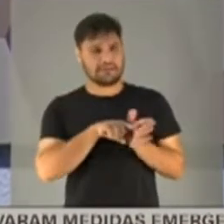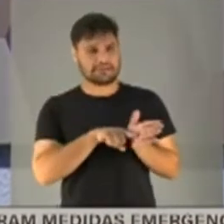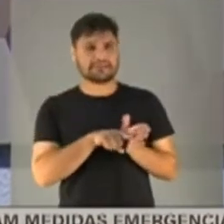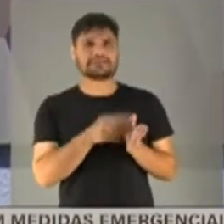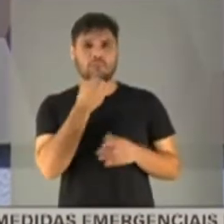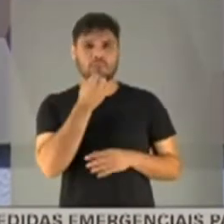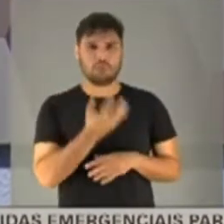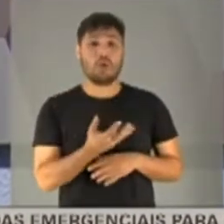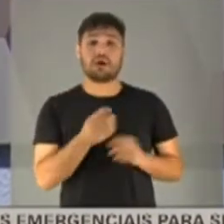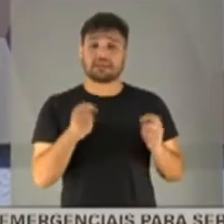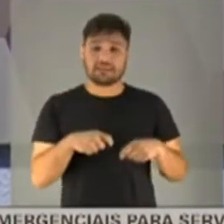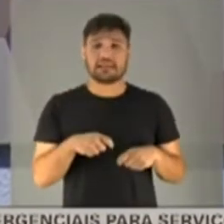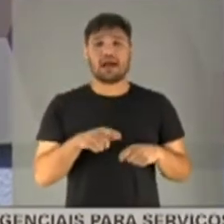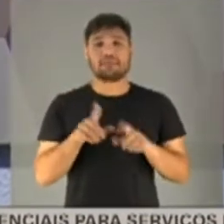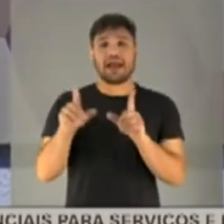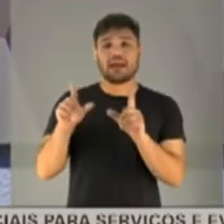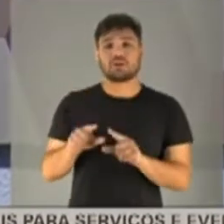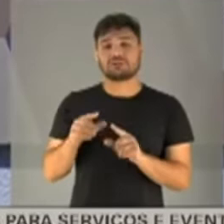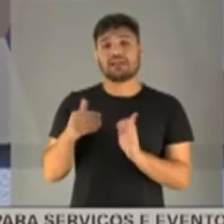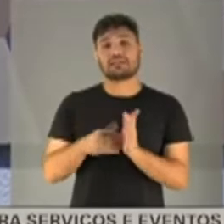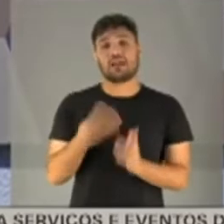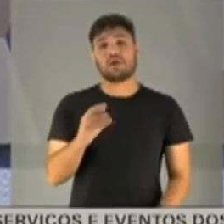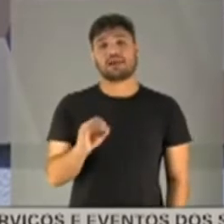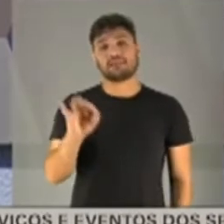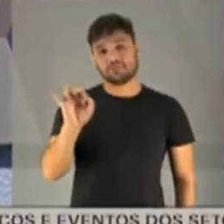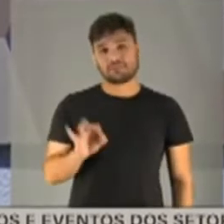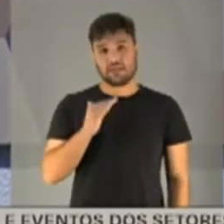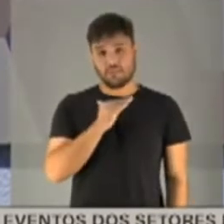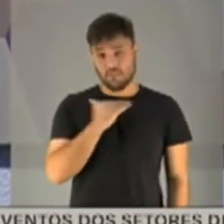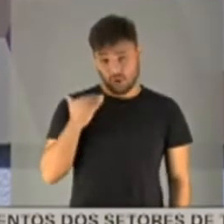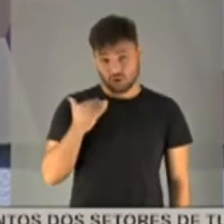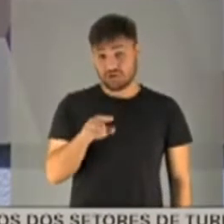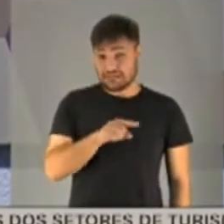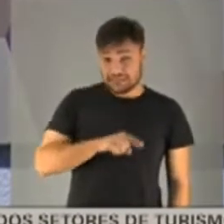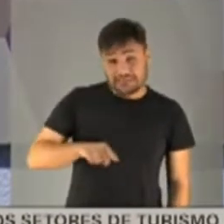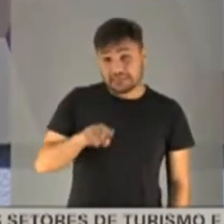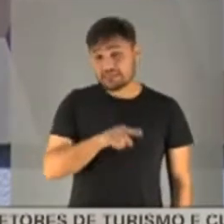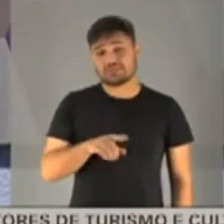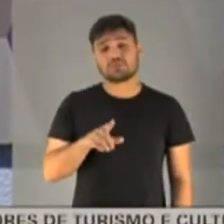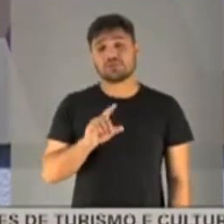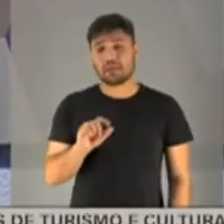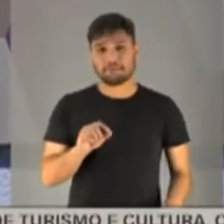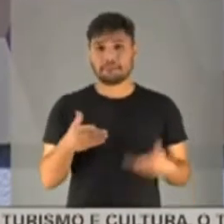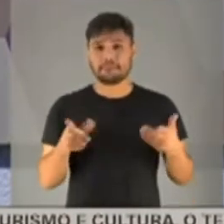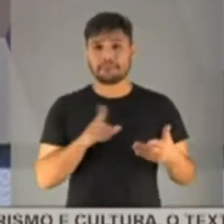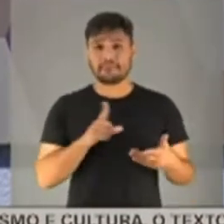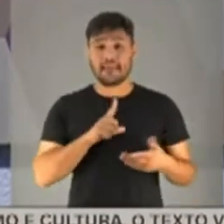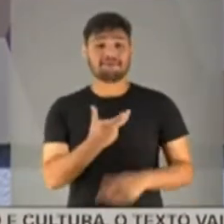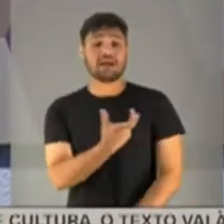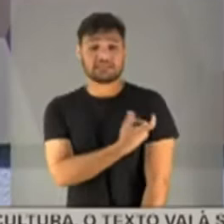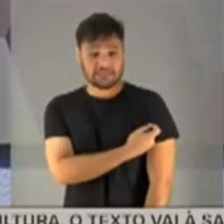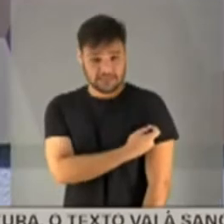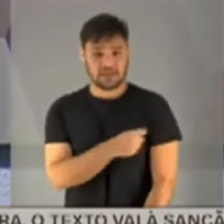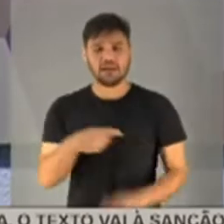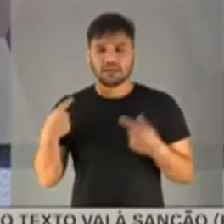isso pode fazer a diferença, pode reduzir em até 40% a morte. E agora a gente ainda tem um fator adicional, agora a gente tem também as vacinas, que precisam